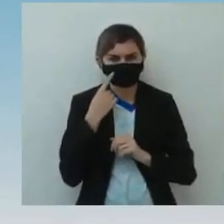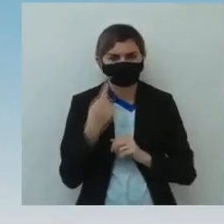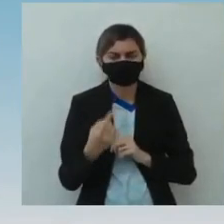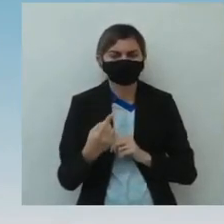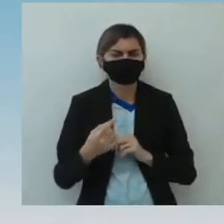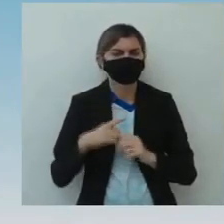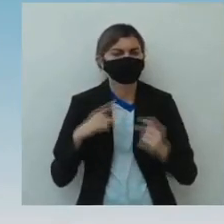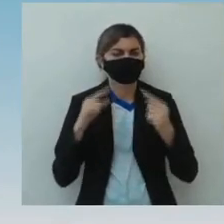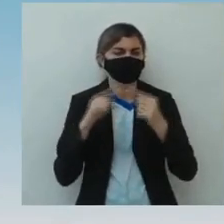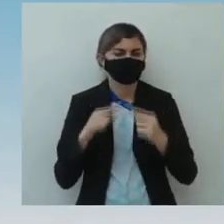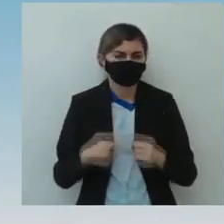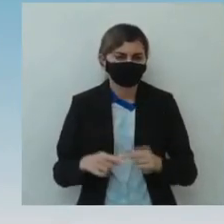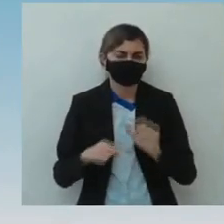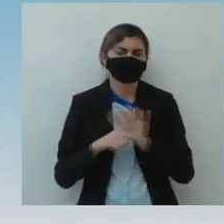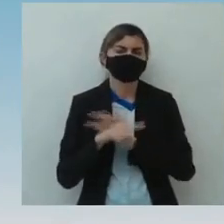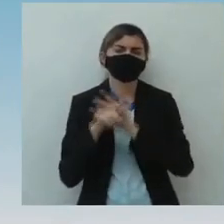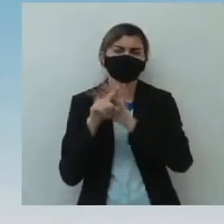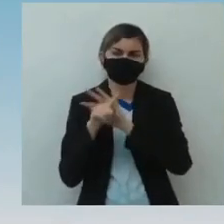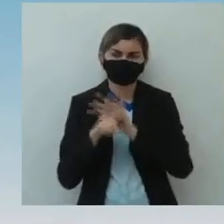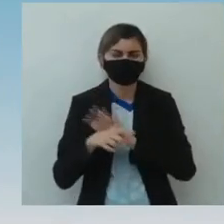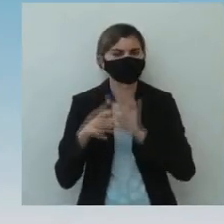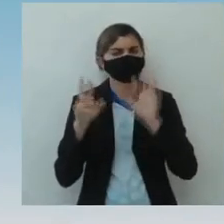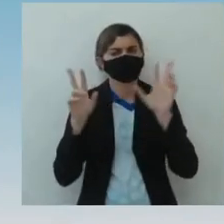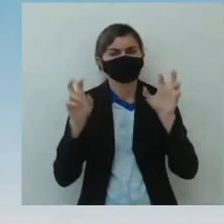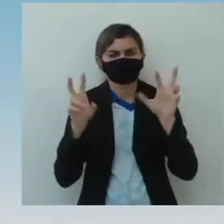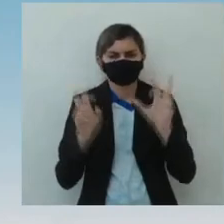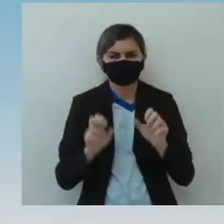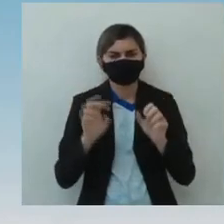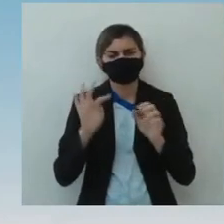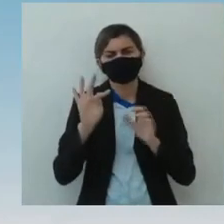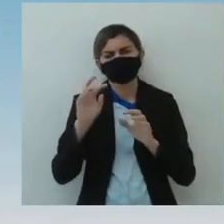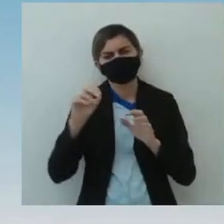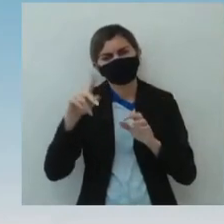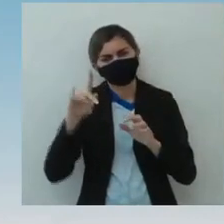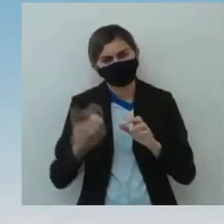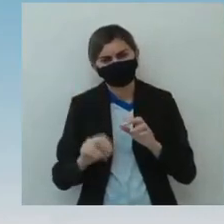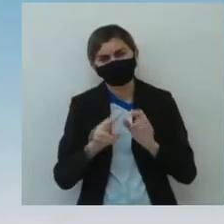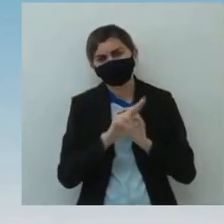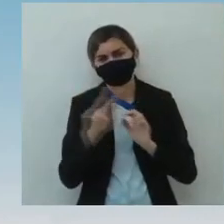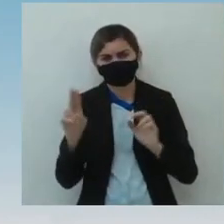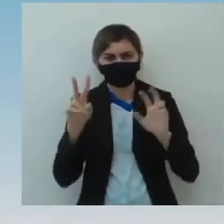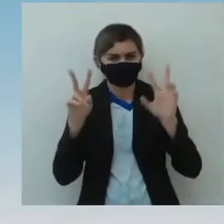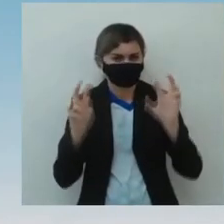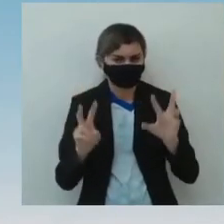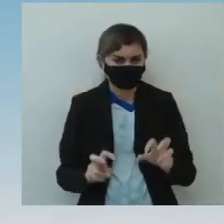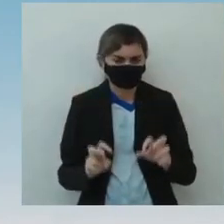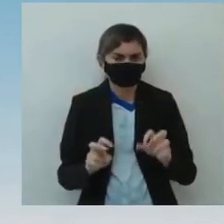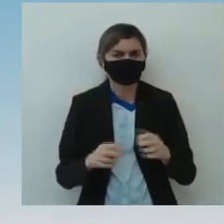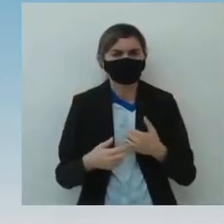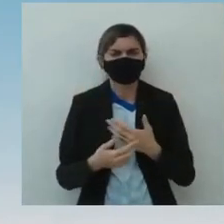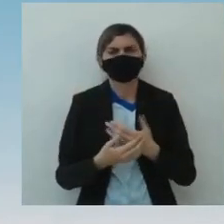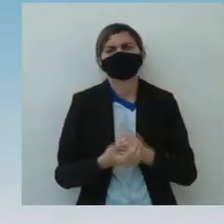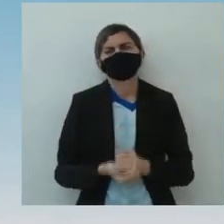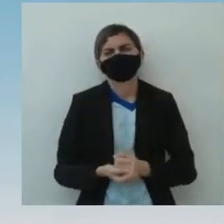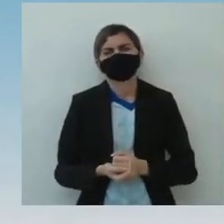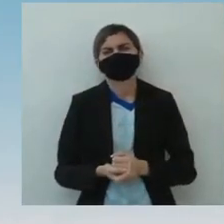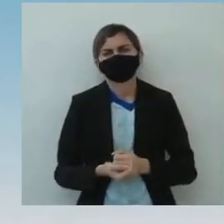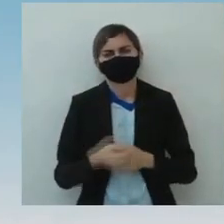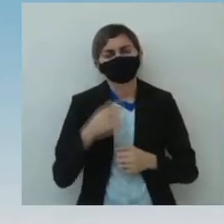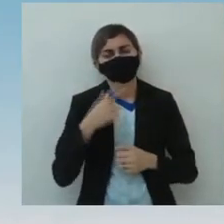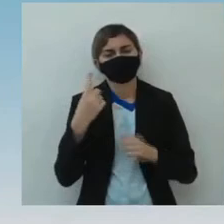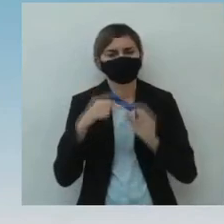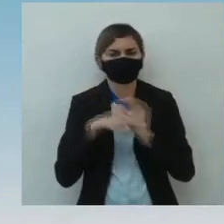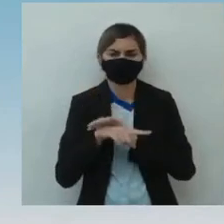tá pack de acordo com a pesquisa sobre o tópico é o serviço o nome do assunto né a firme shows